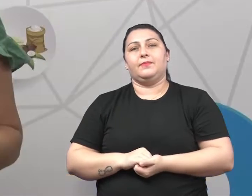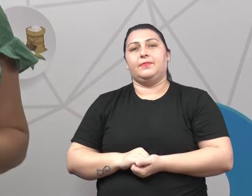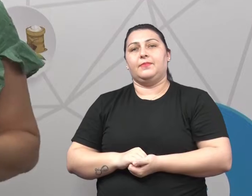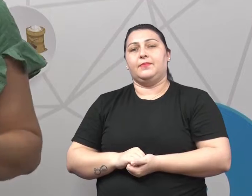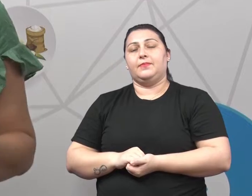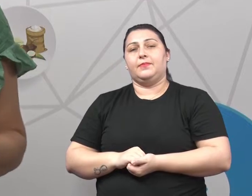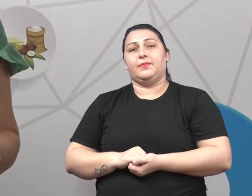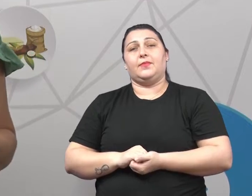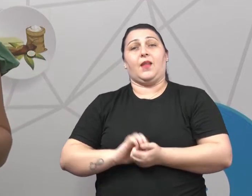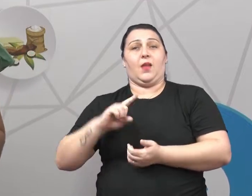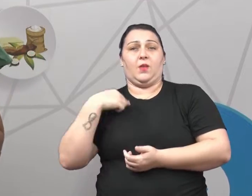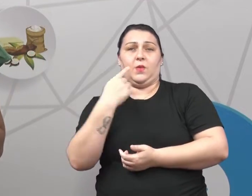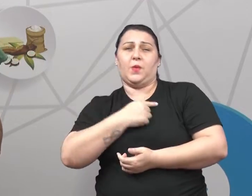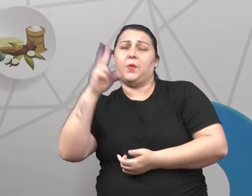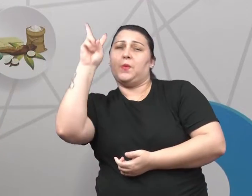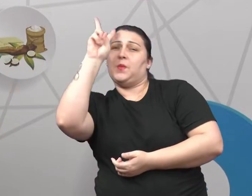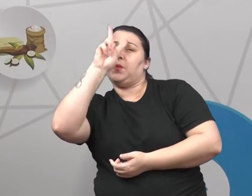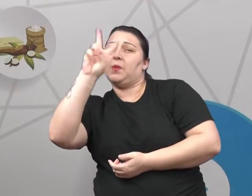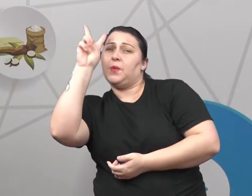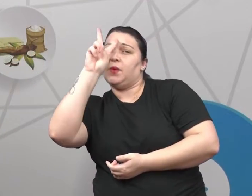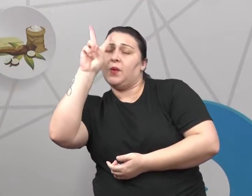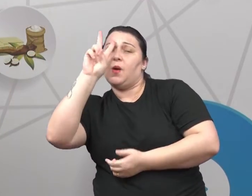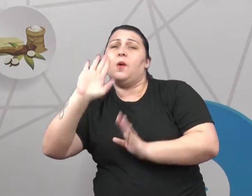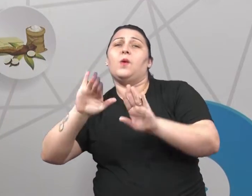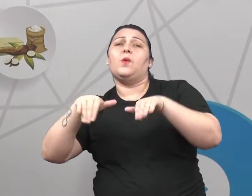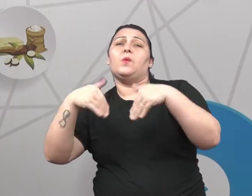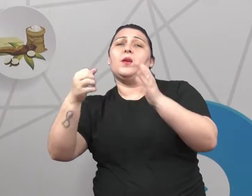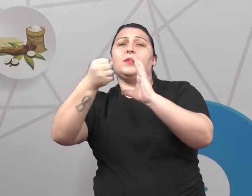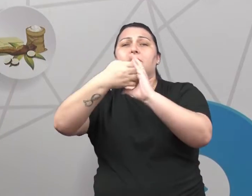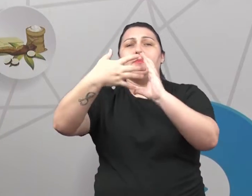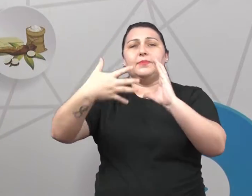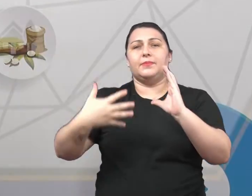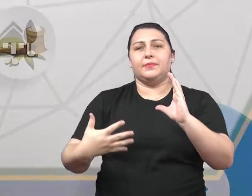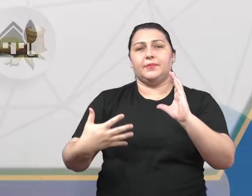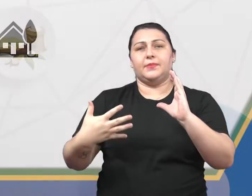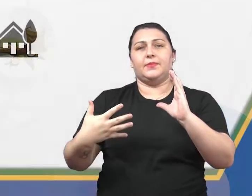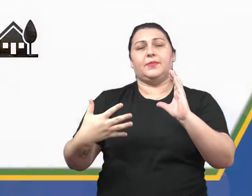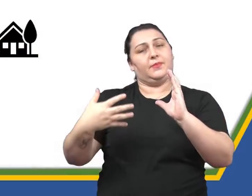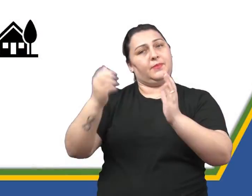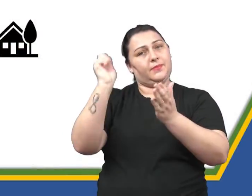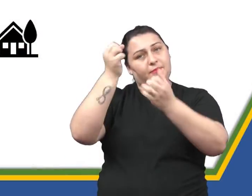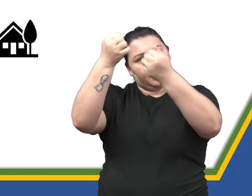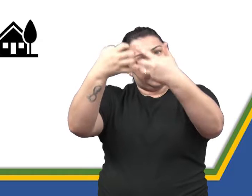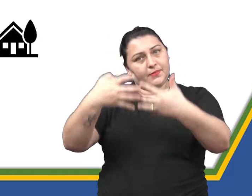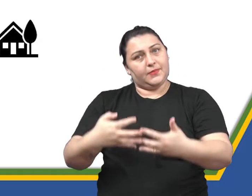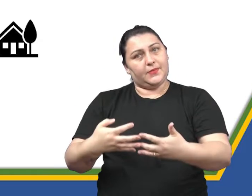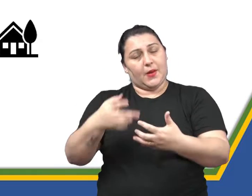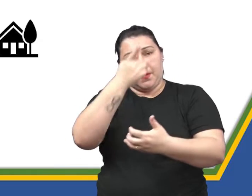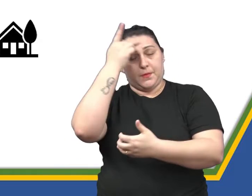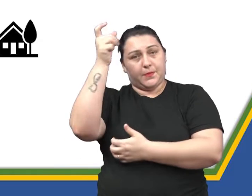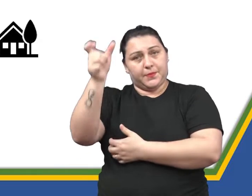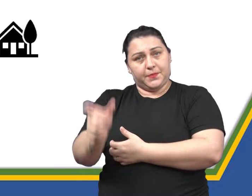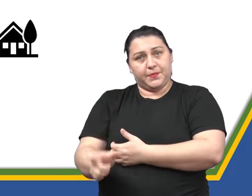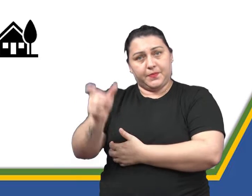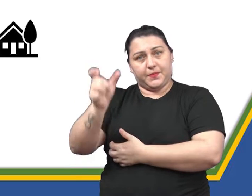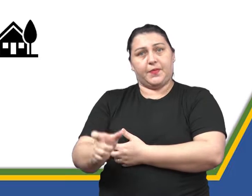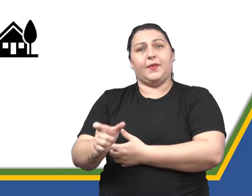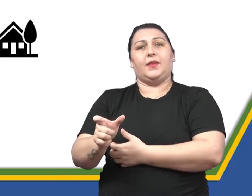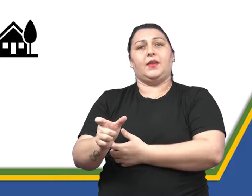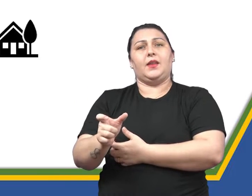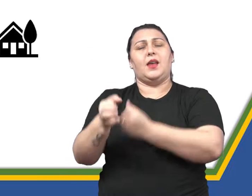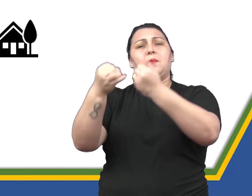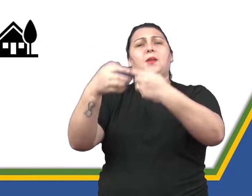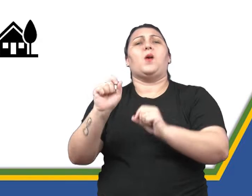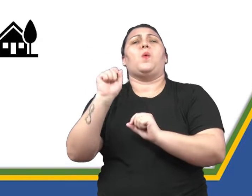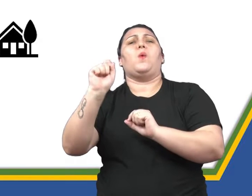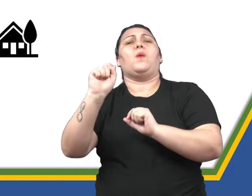Para isso, nós vamos relembrar então quais são as características do relato. O relato pessoal é uma narrativa, então a